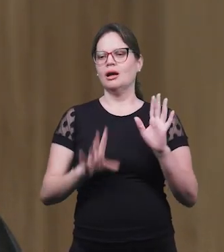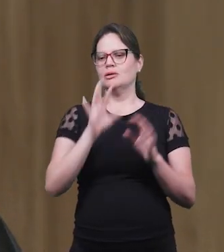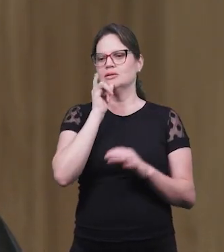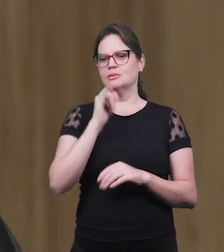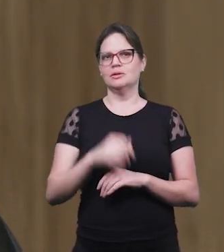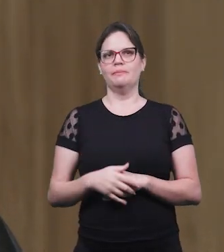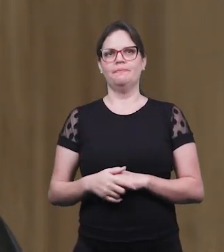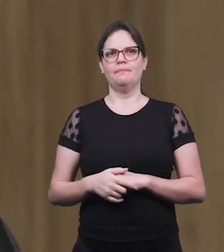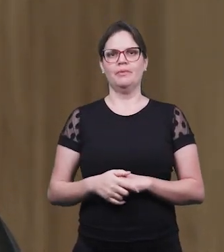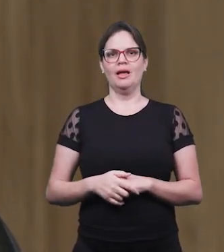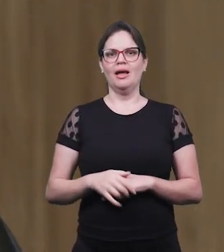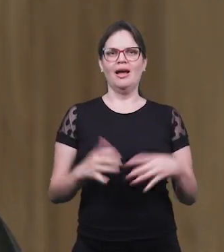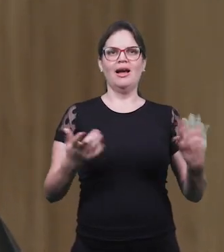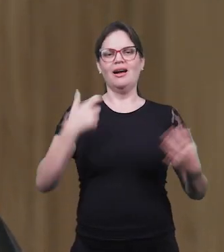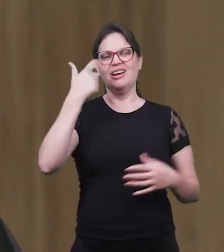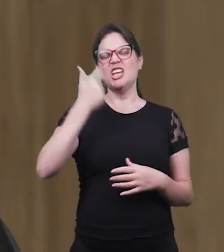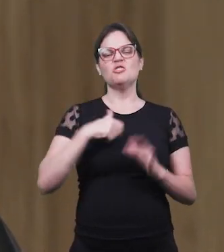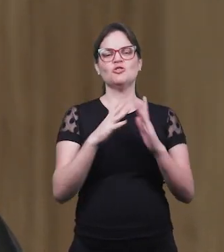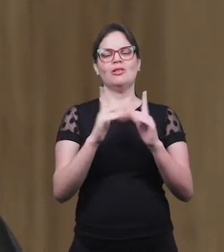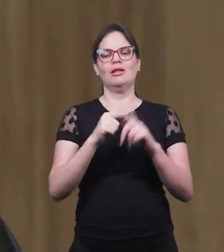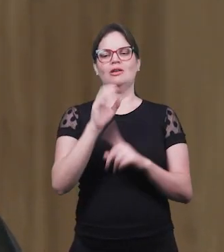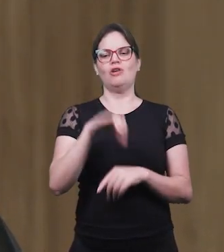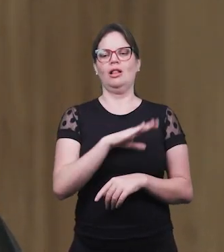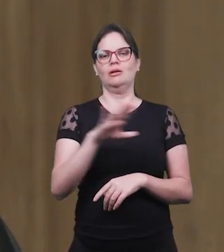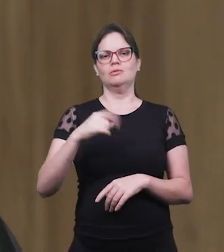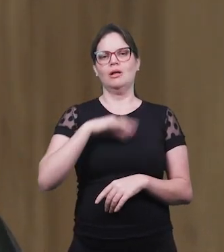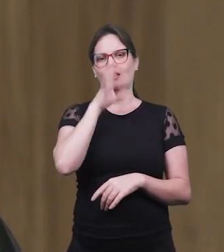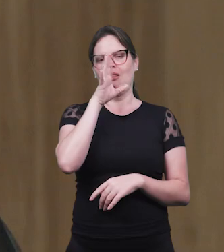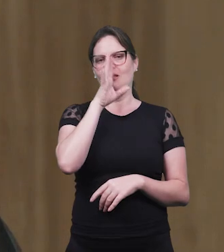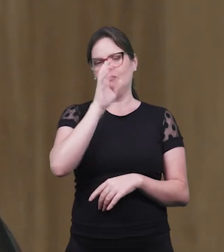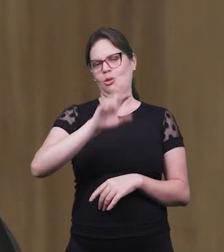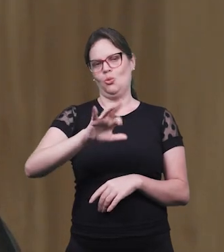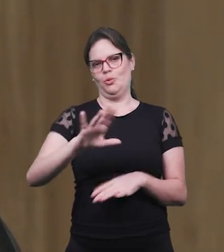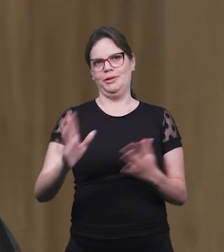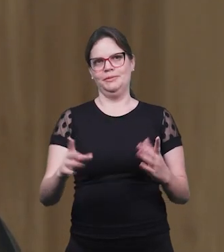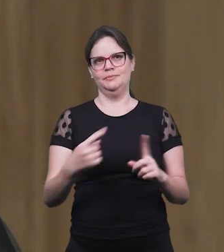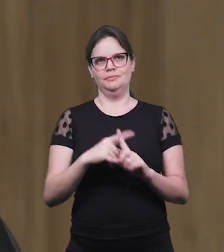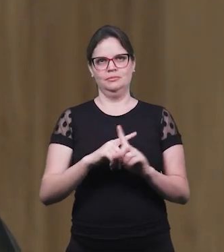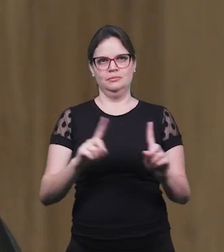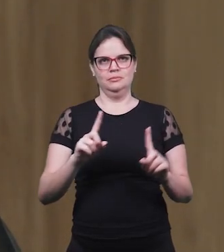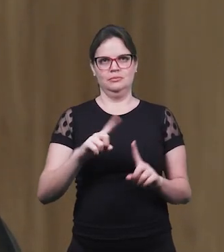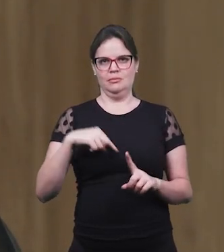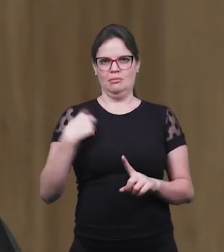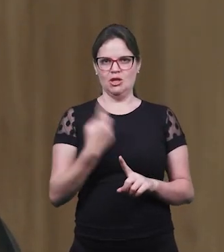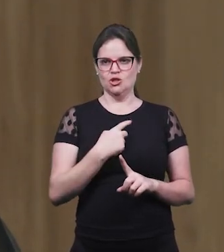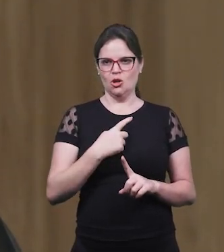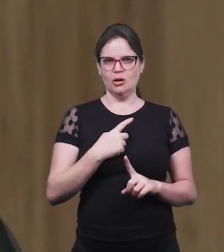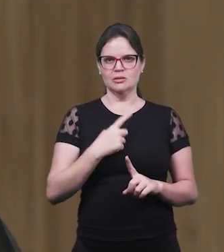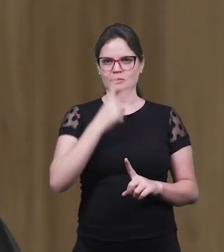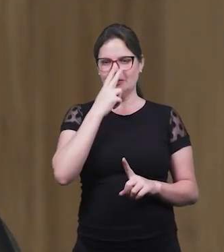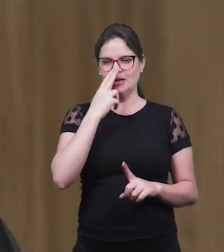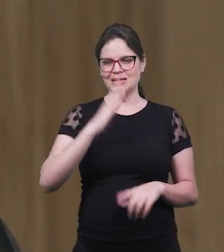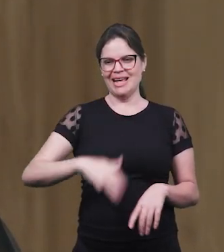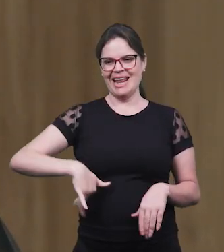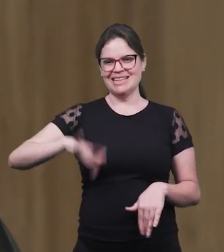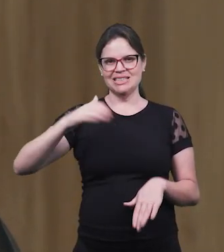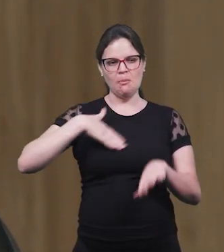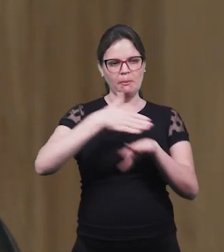abre a boca e fala, eu sou católica, era desse jeito. Mas nós também não fomos criados indo à missa, essas coisas, né?